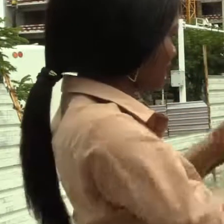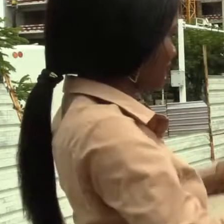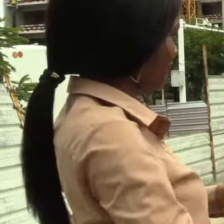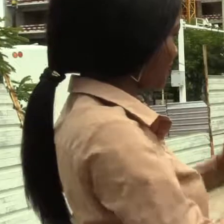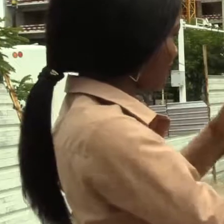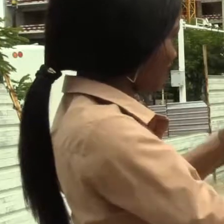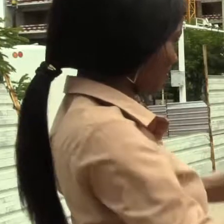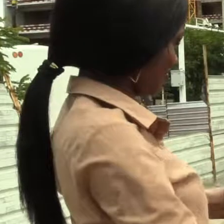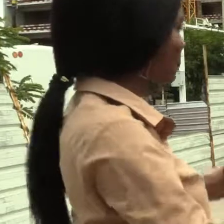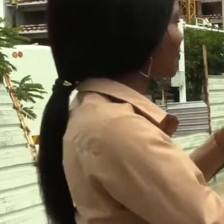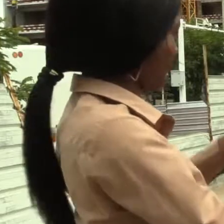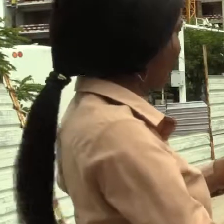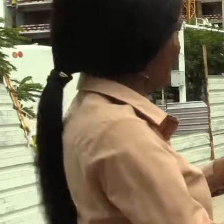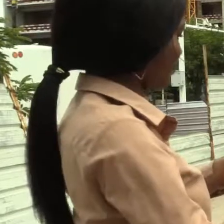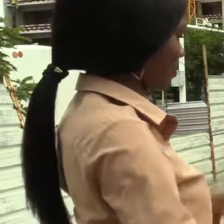Barbo